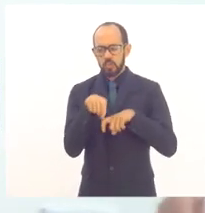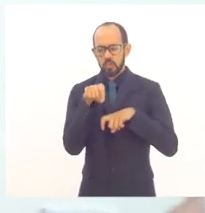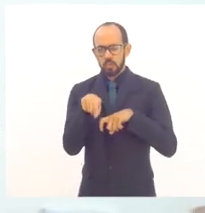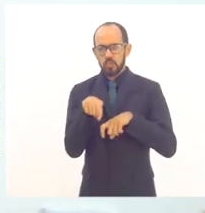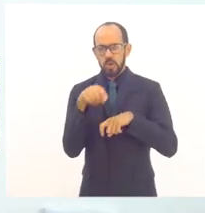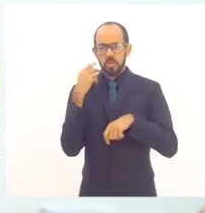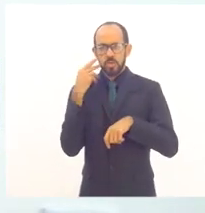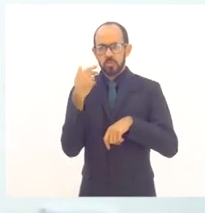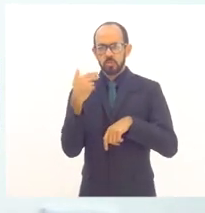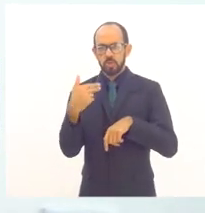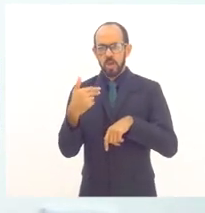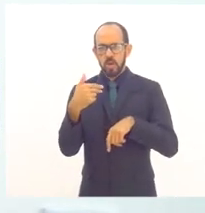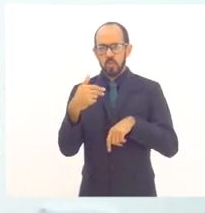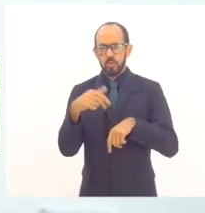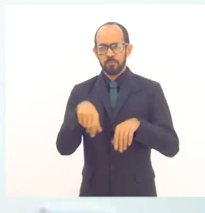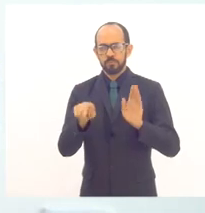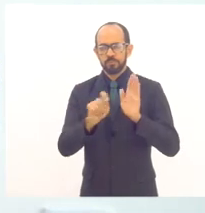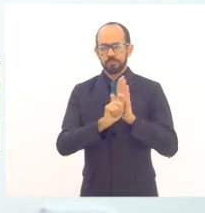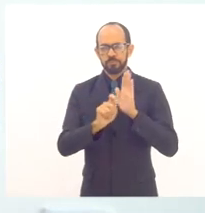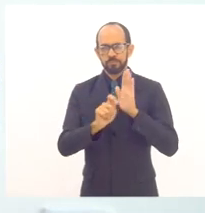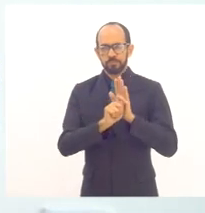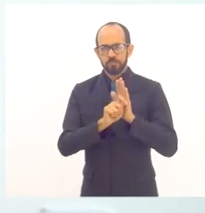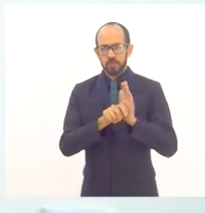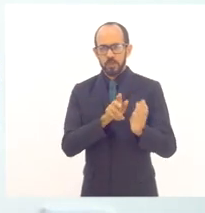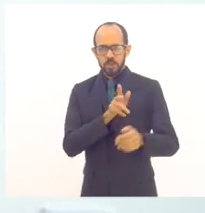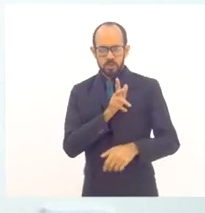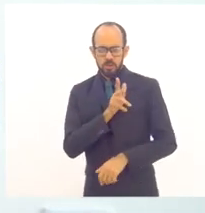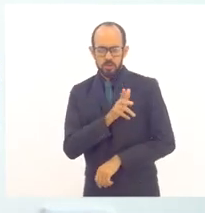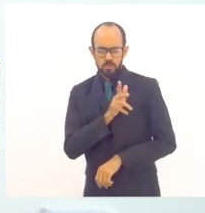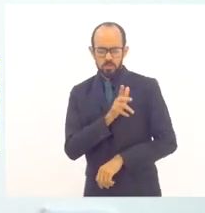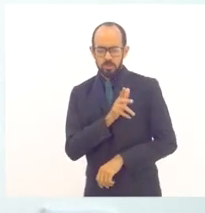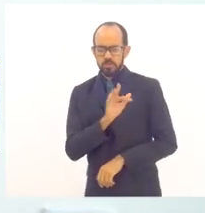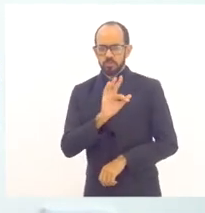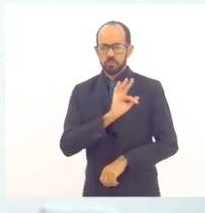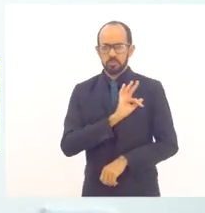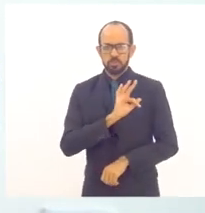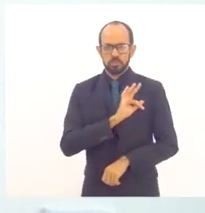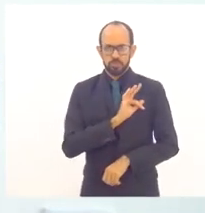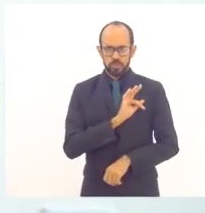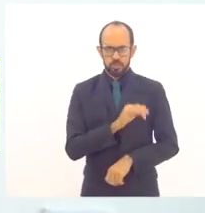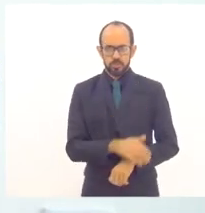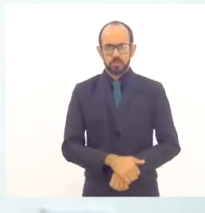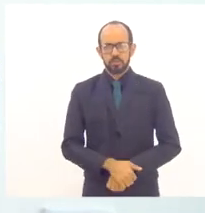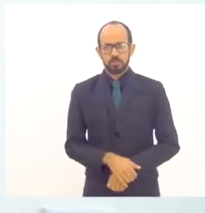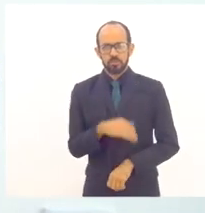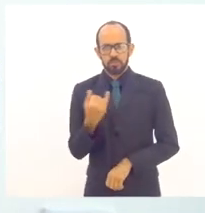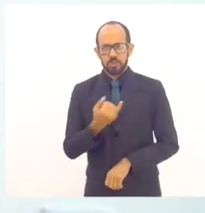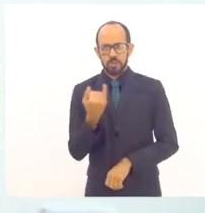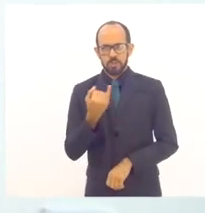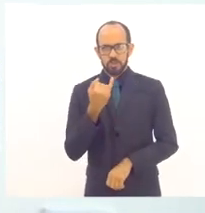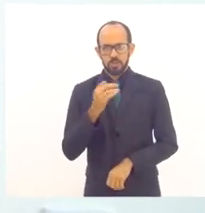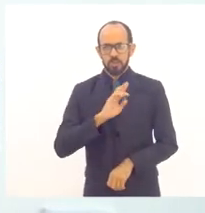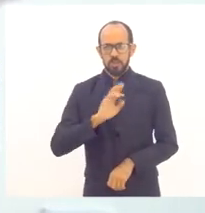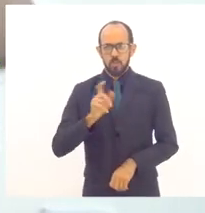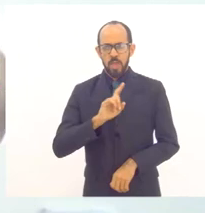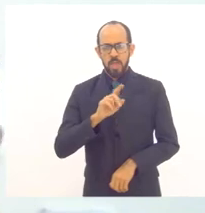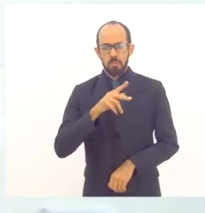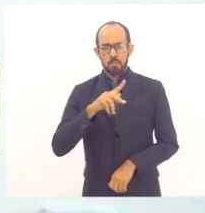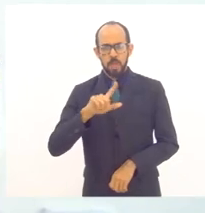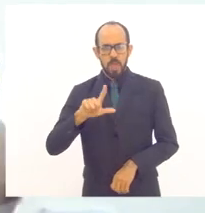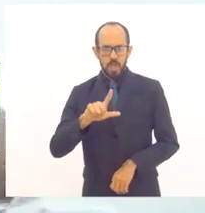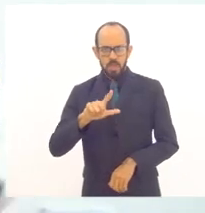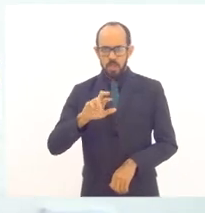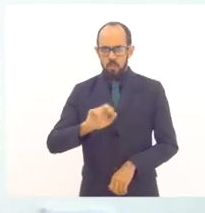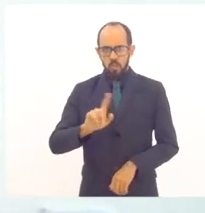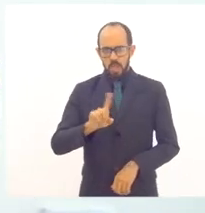cannabis medicinal e câmera nos uniformes para reduzir a violência policial, muito importante. Isso não são projetos, são leis.